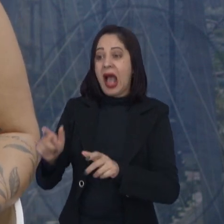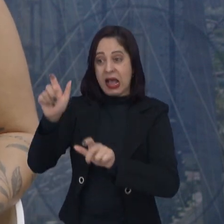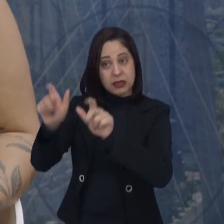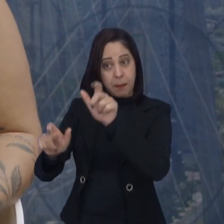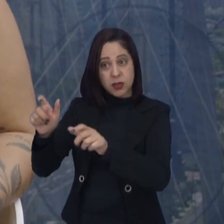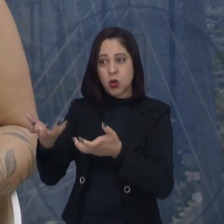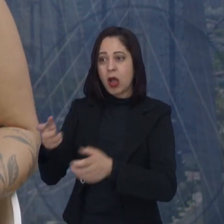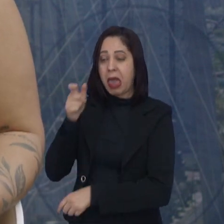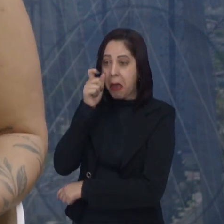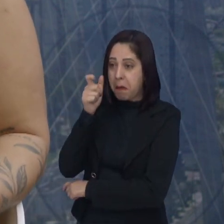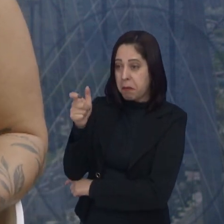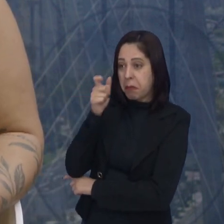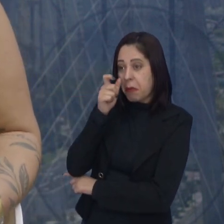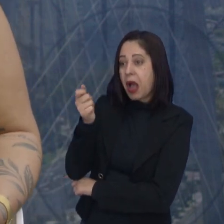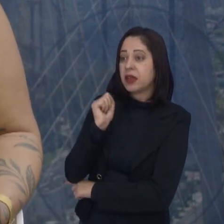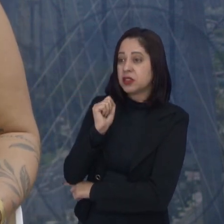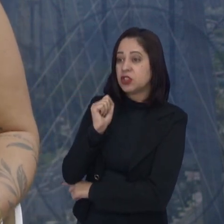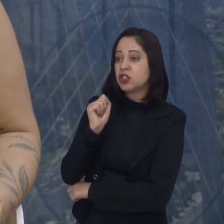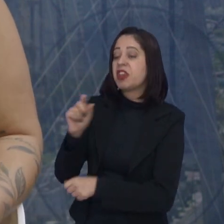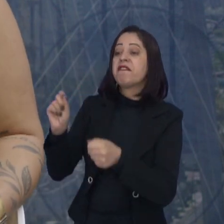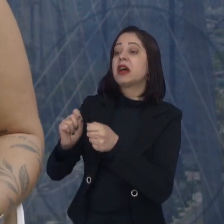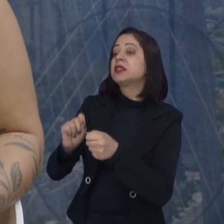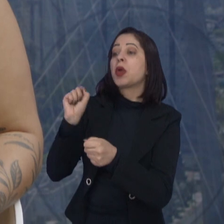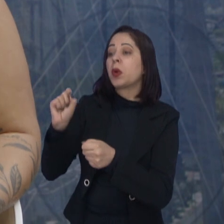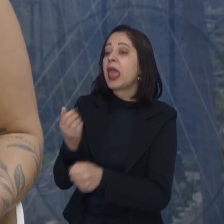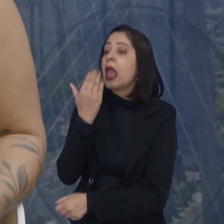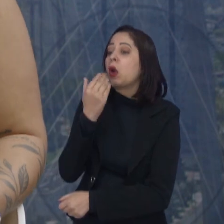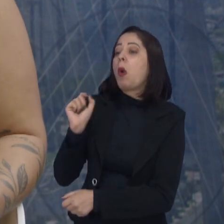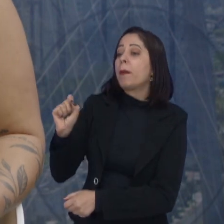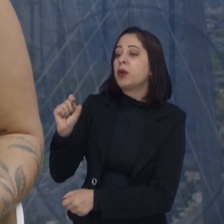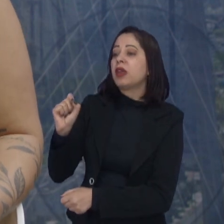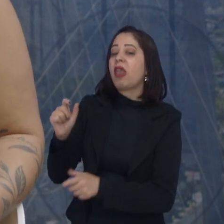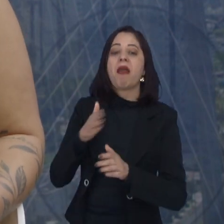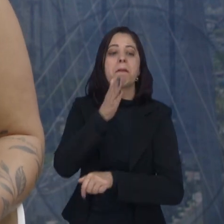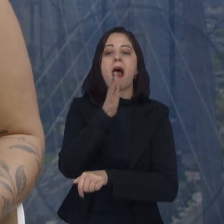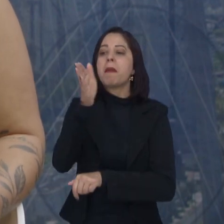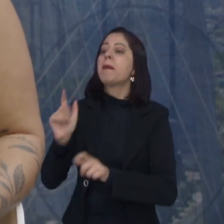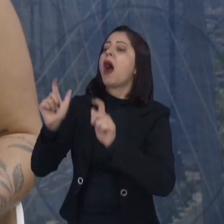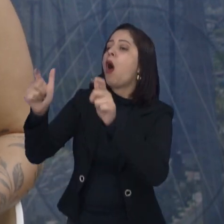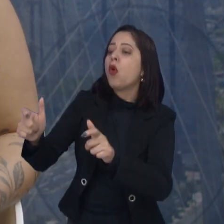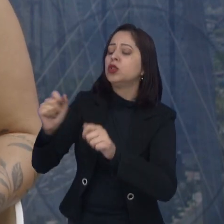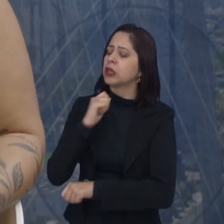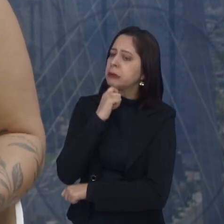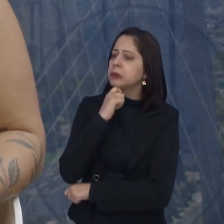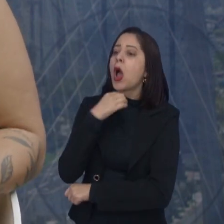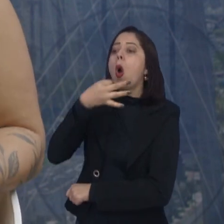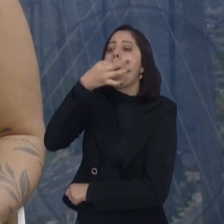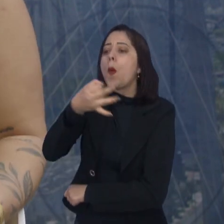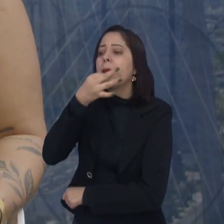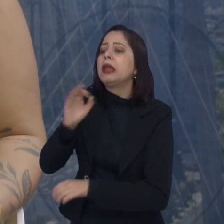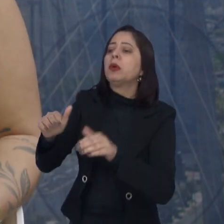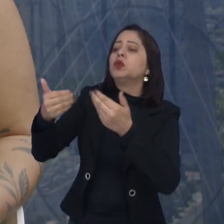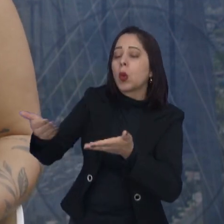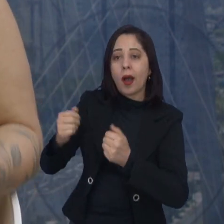dia a dia, elas querem ver fora da TV o que você faz, o que você come, aonde você vai, a sua opinião sobre algo. Então a gente fala que hoje você mostrar